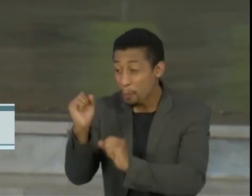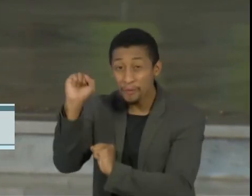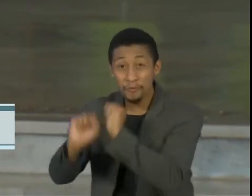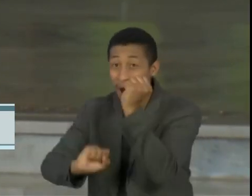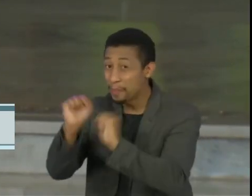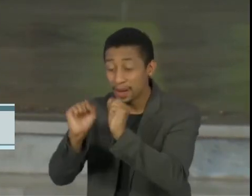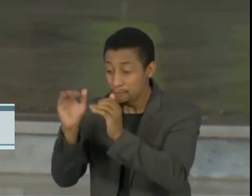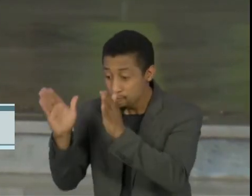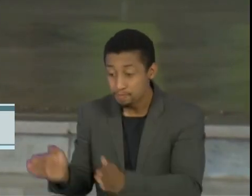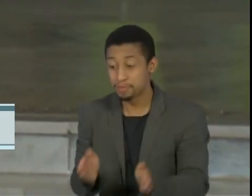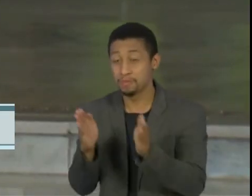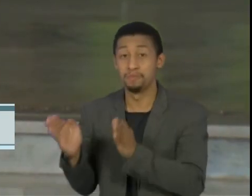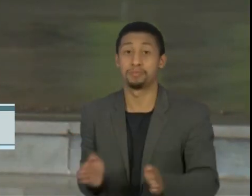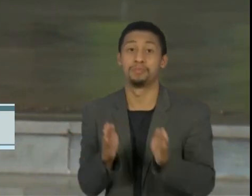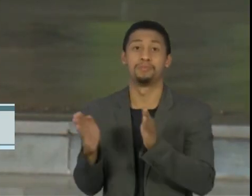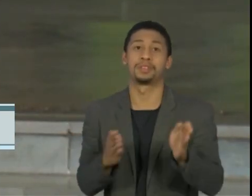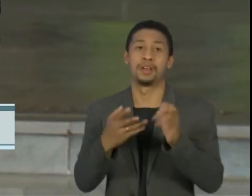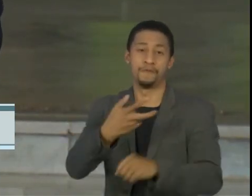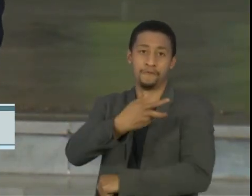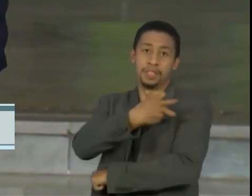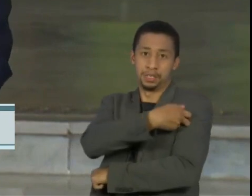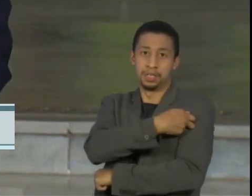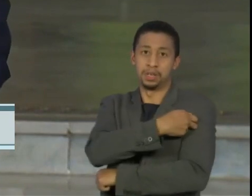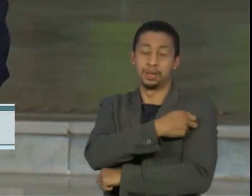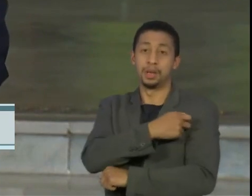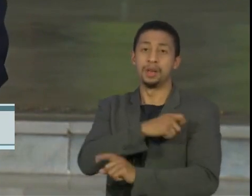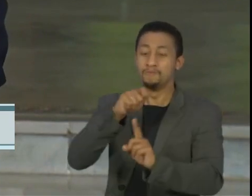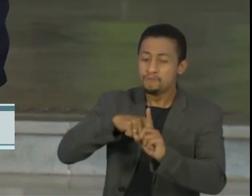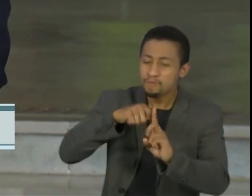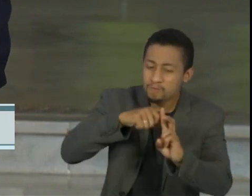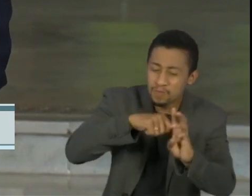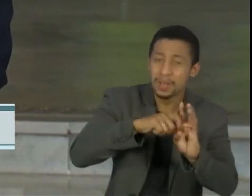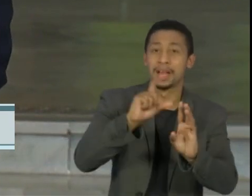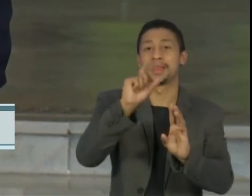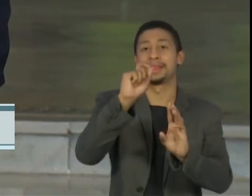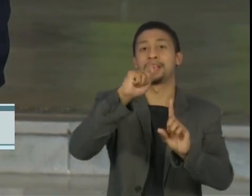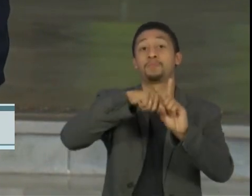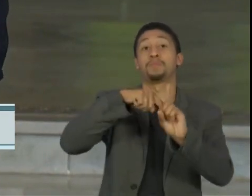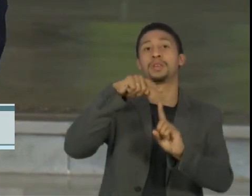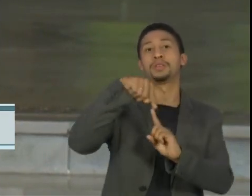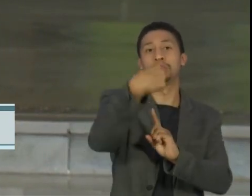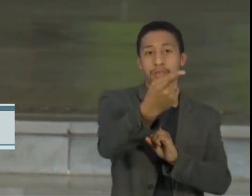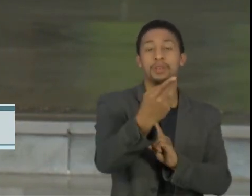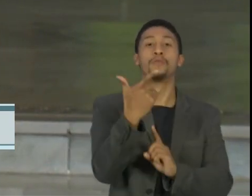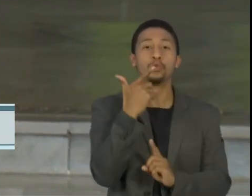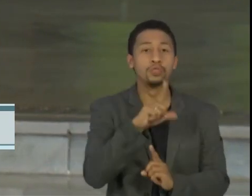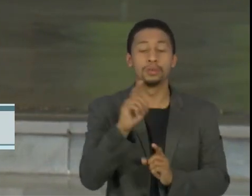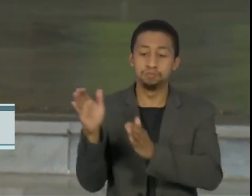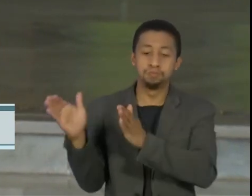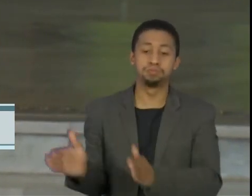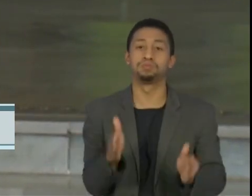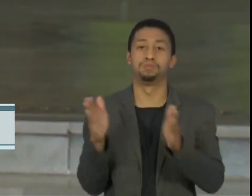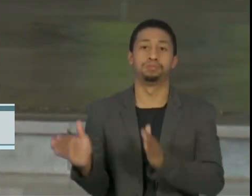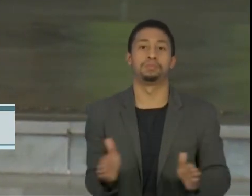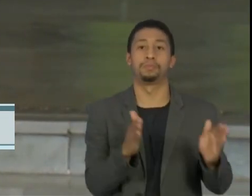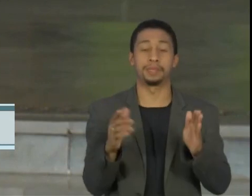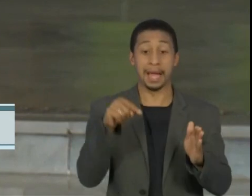só a partir de 10 meses nós vamos ter uma produção consistente aqui no Butantan. Até então, a